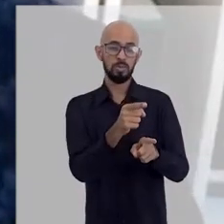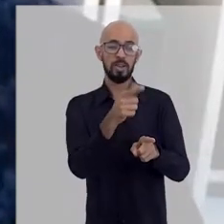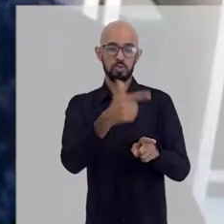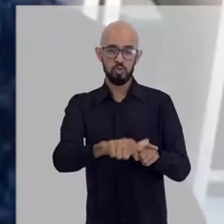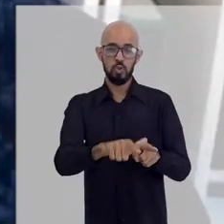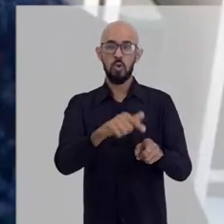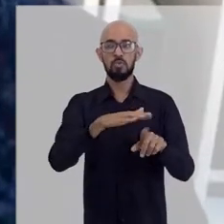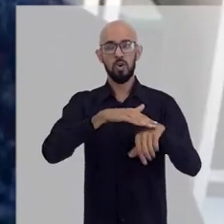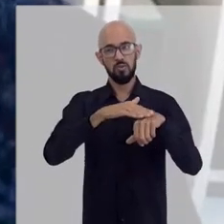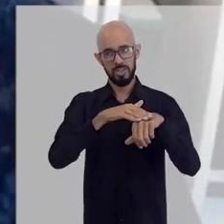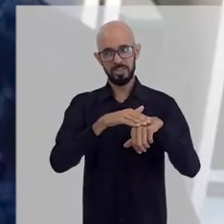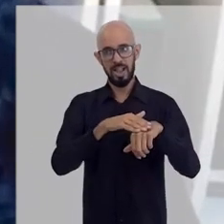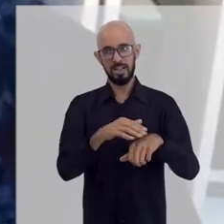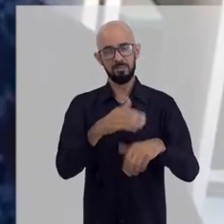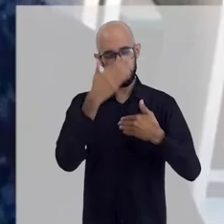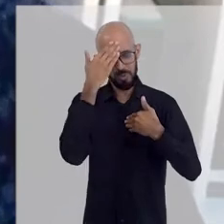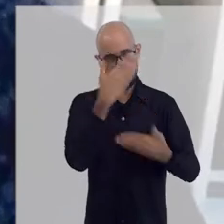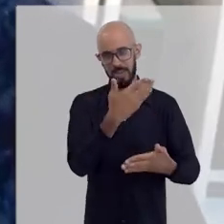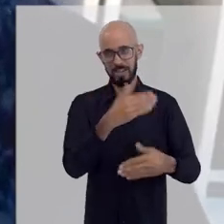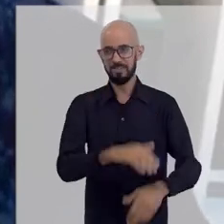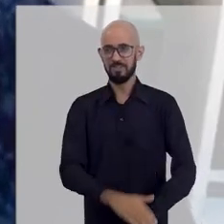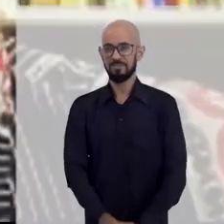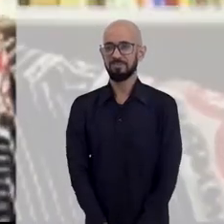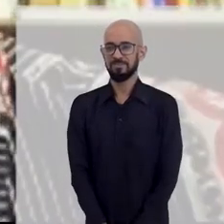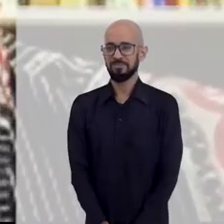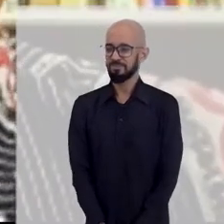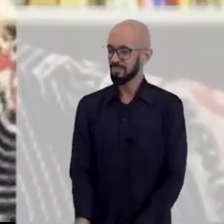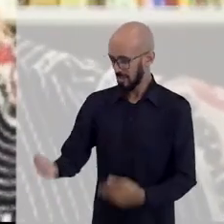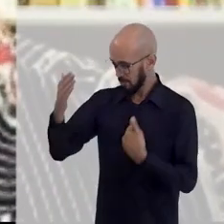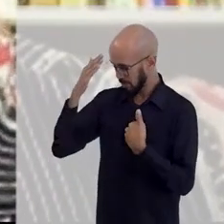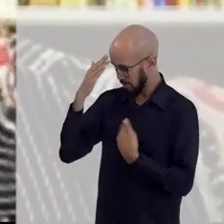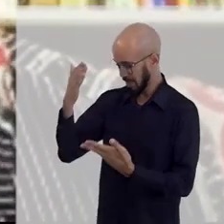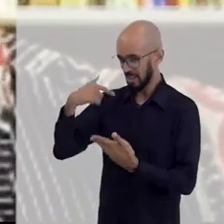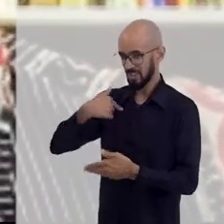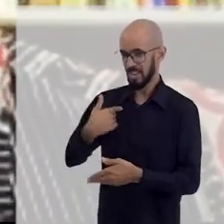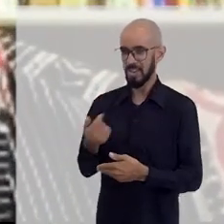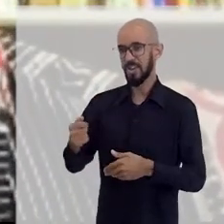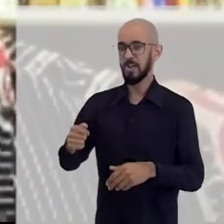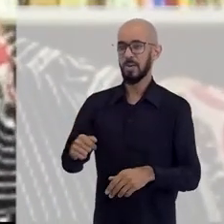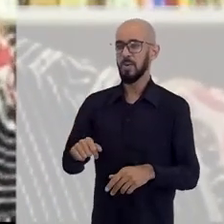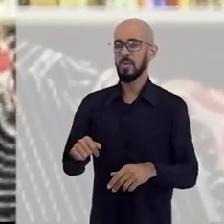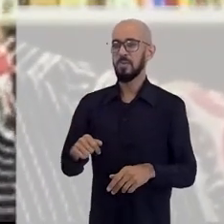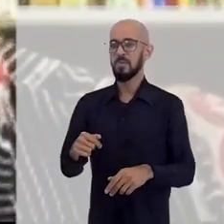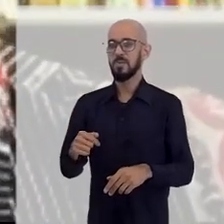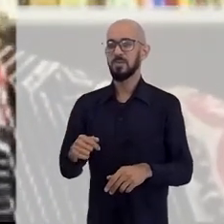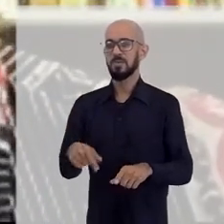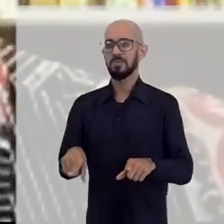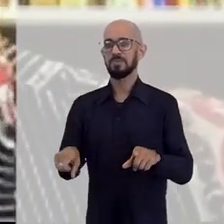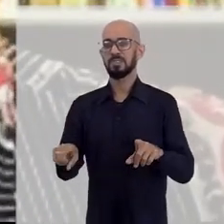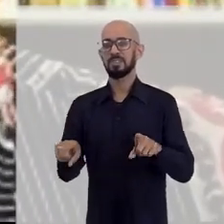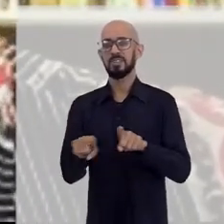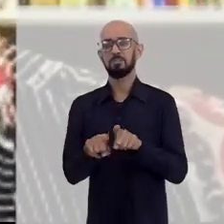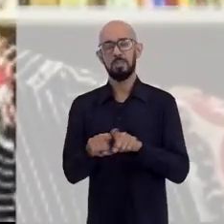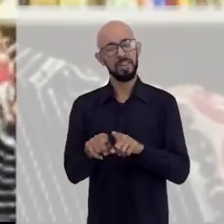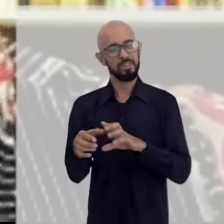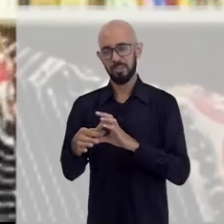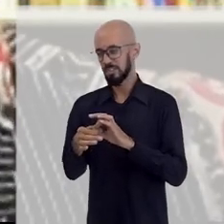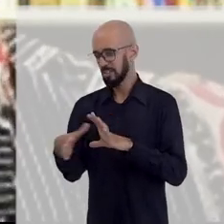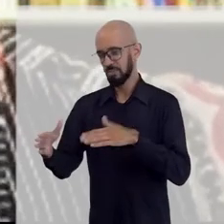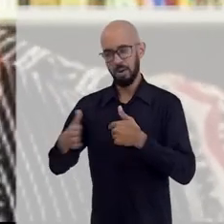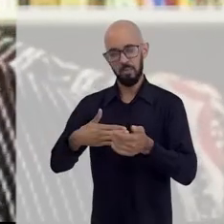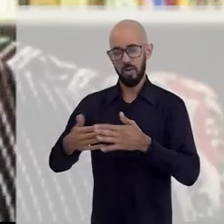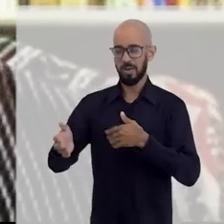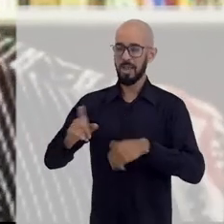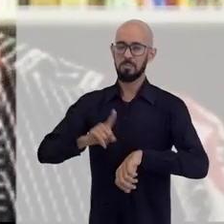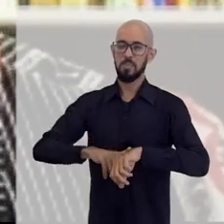essa conversa, porque ela vai muito longe. Muito obrigado. Muito obrigada, eu agradeço muito o espaço e estamos à